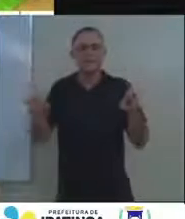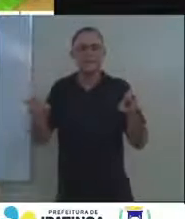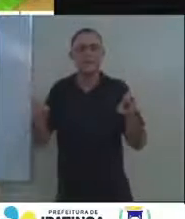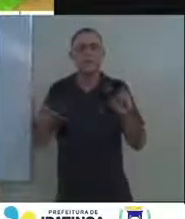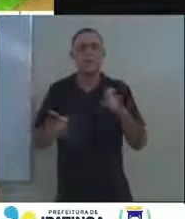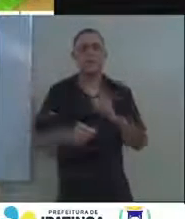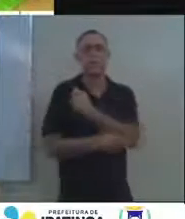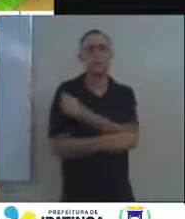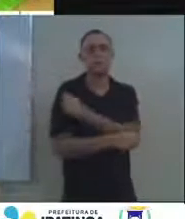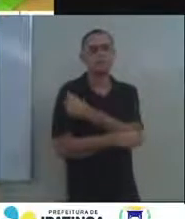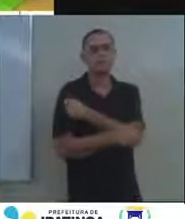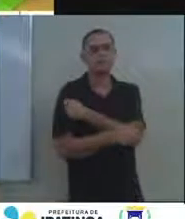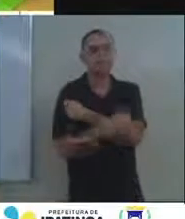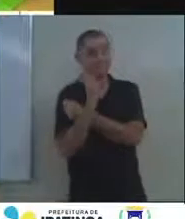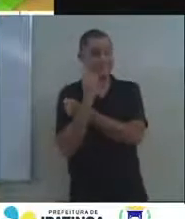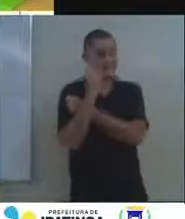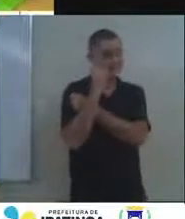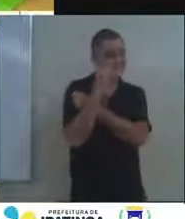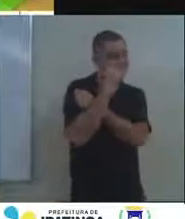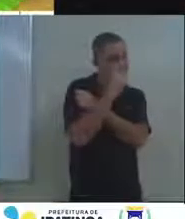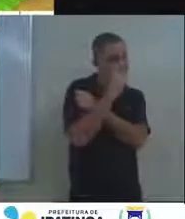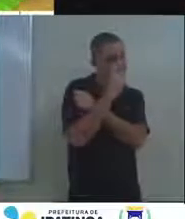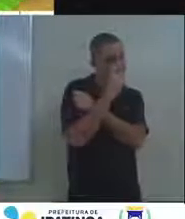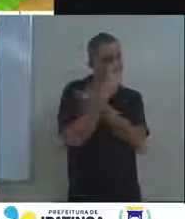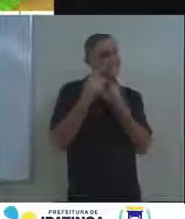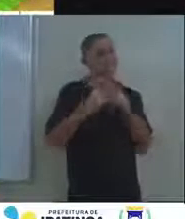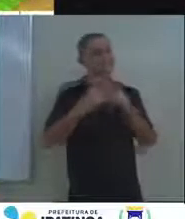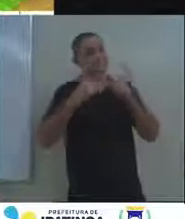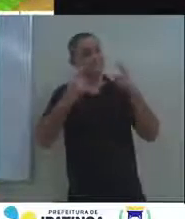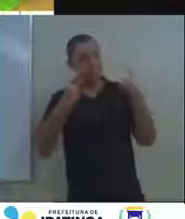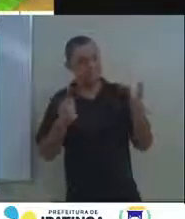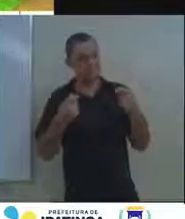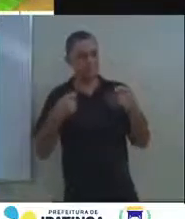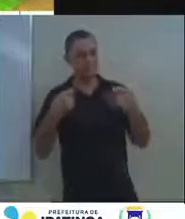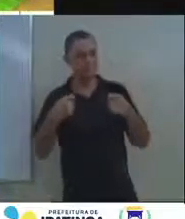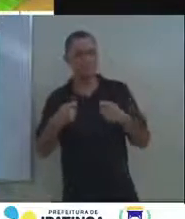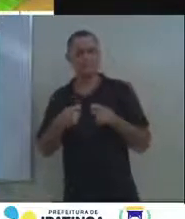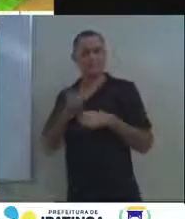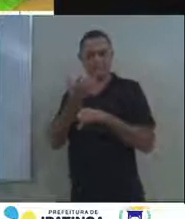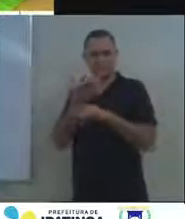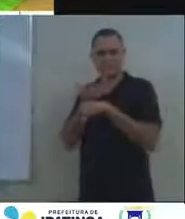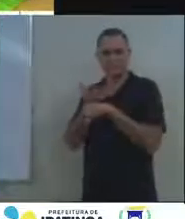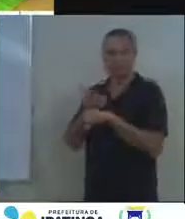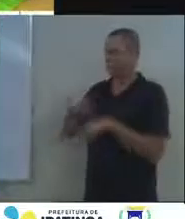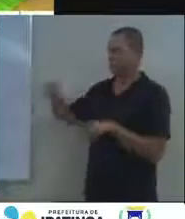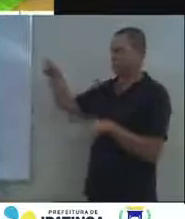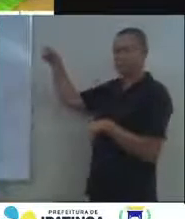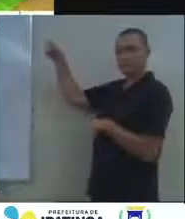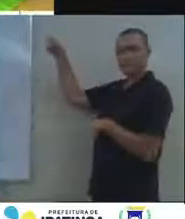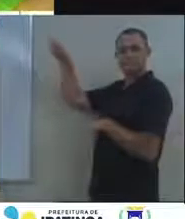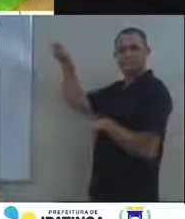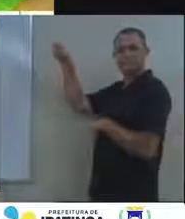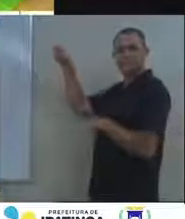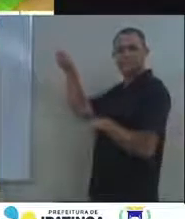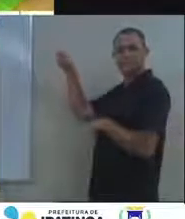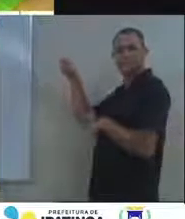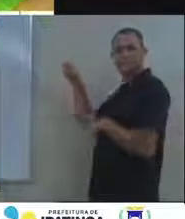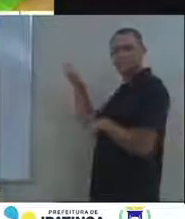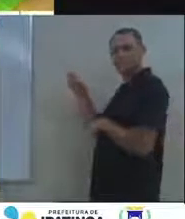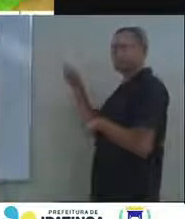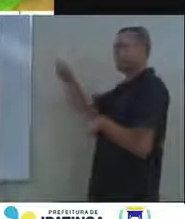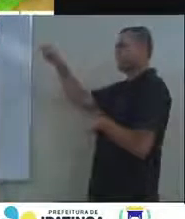não é possível, porque a gente precisa, sim, passar um conteúdo expositivo, mas sempre que